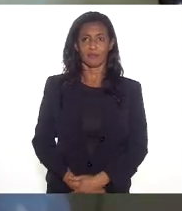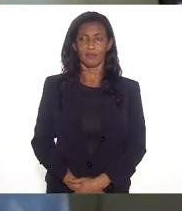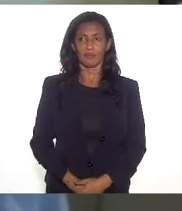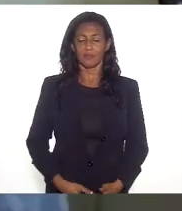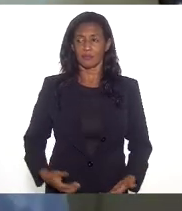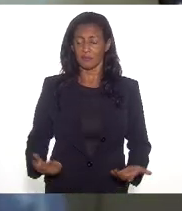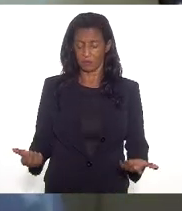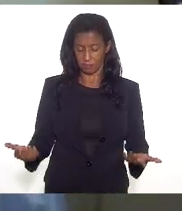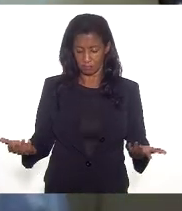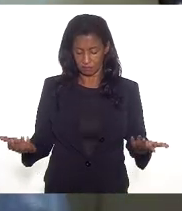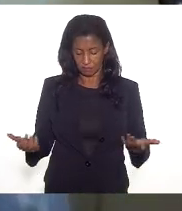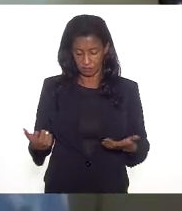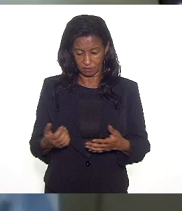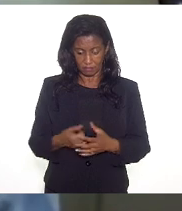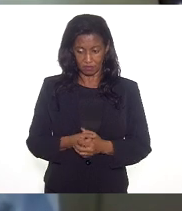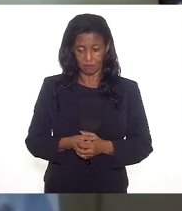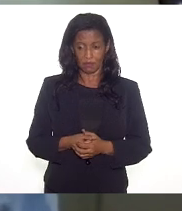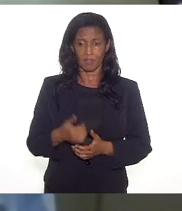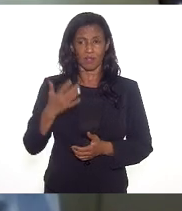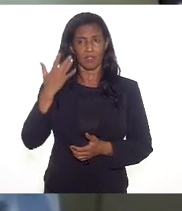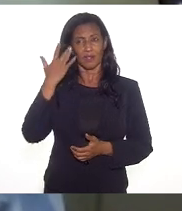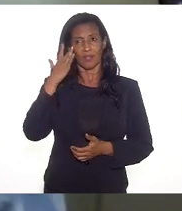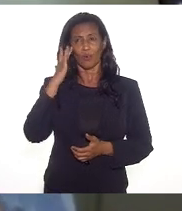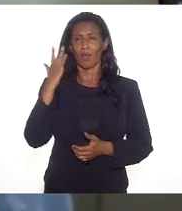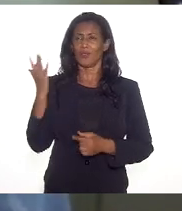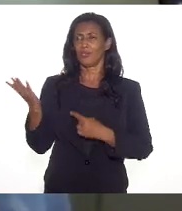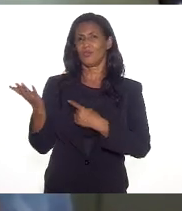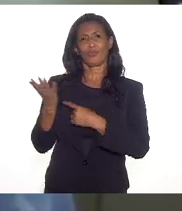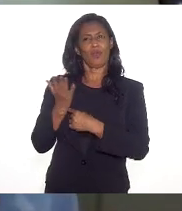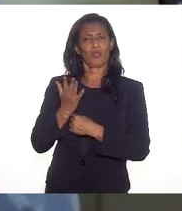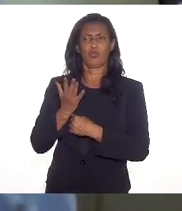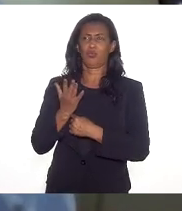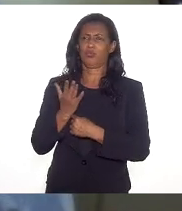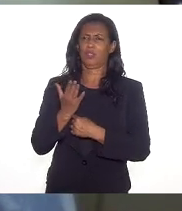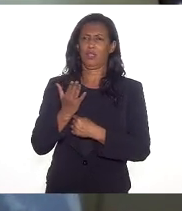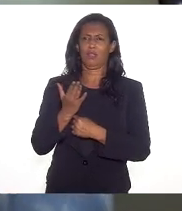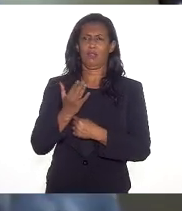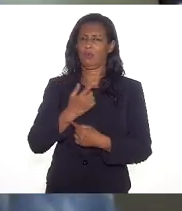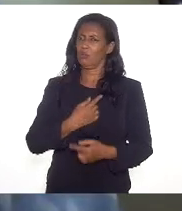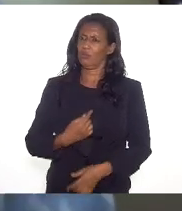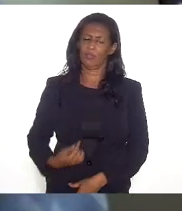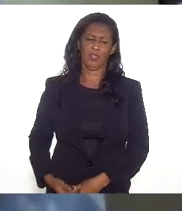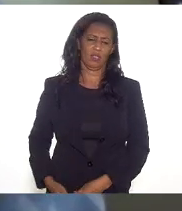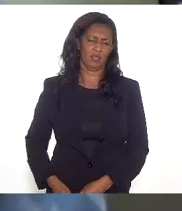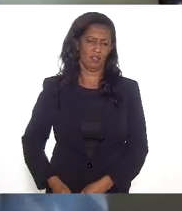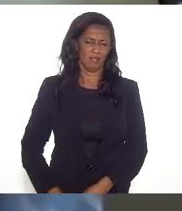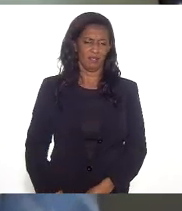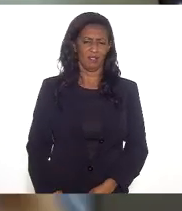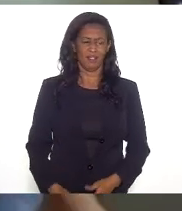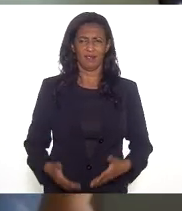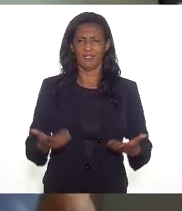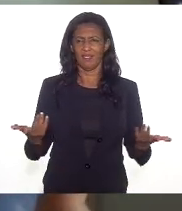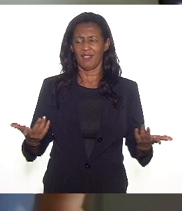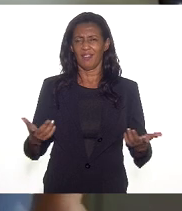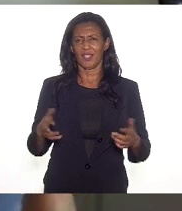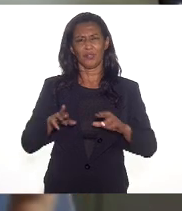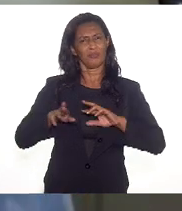Olha, eu acho que isso não ajuda a governar, porque cria